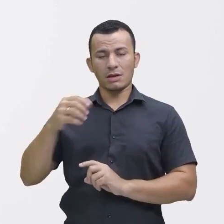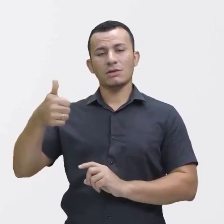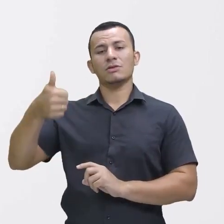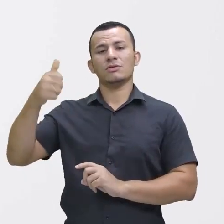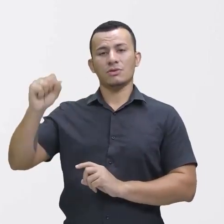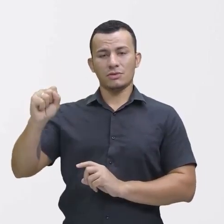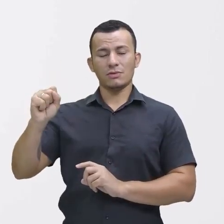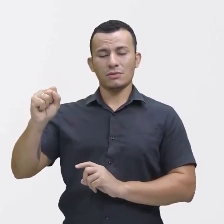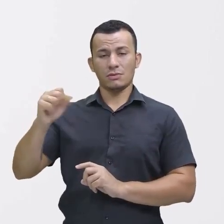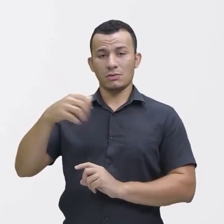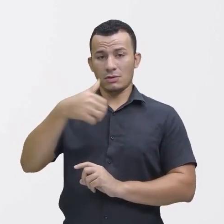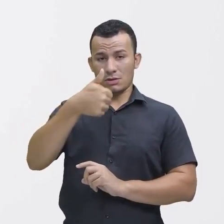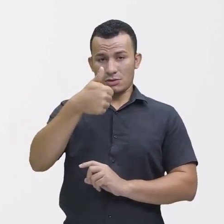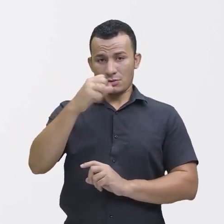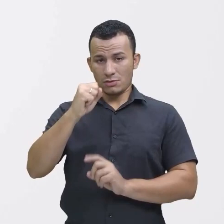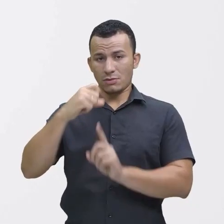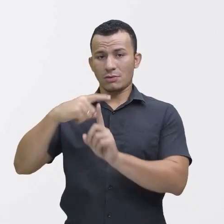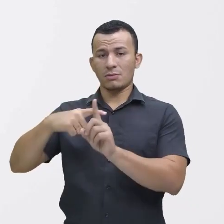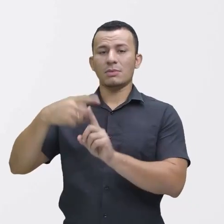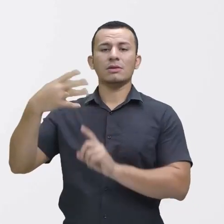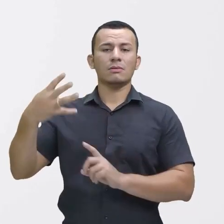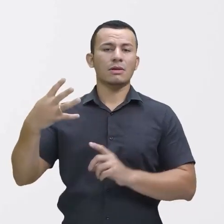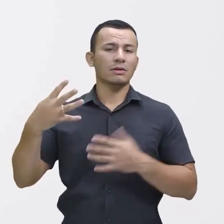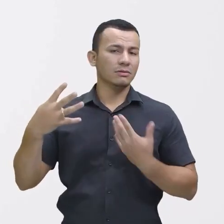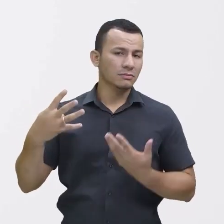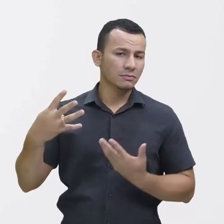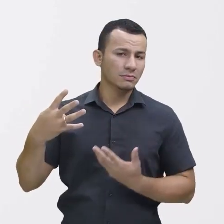mais 4, 20 o quê?